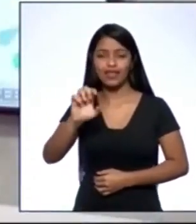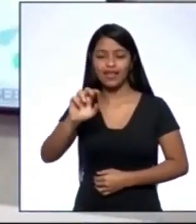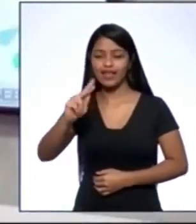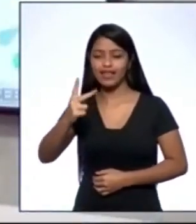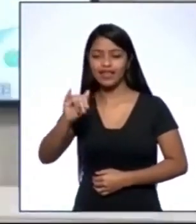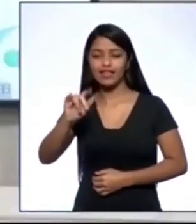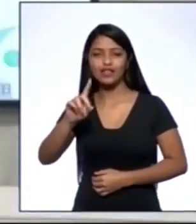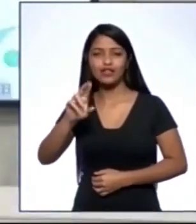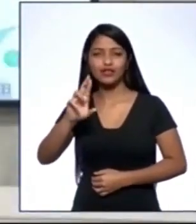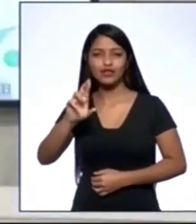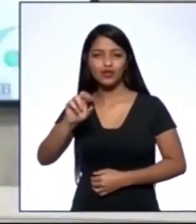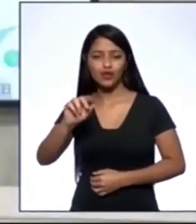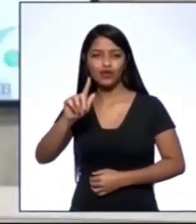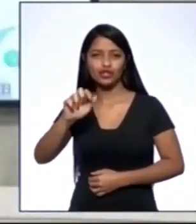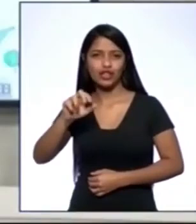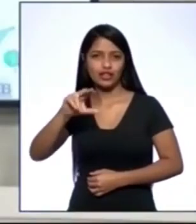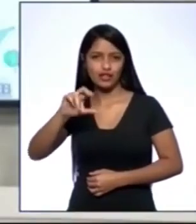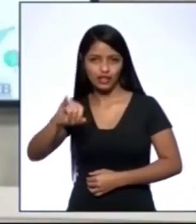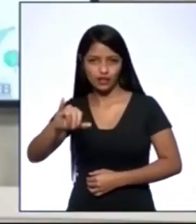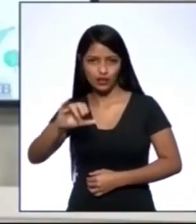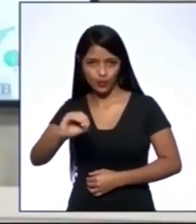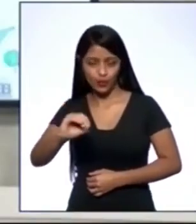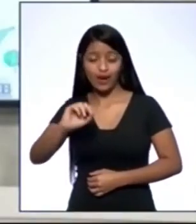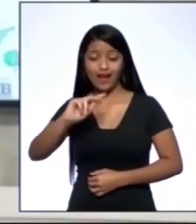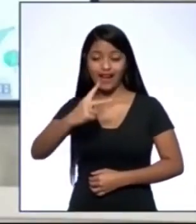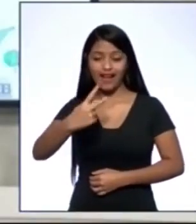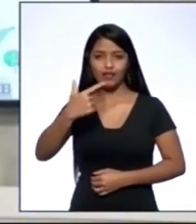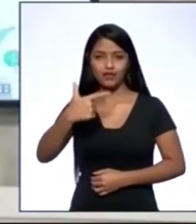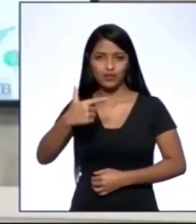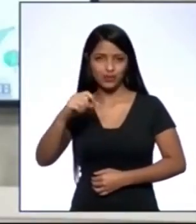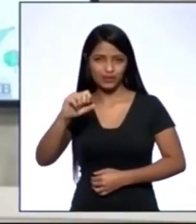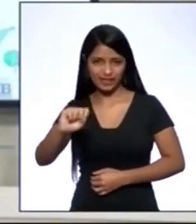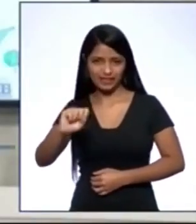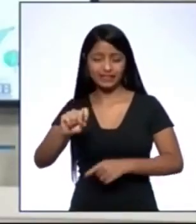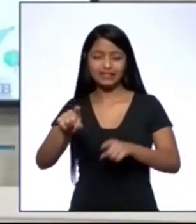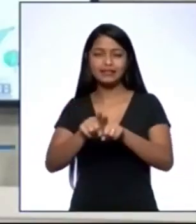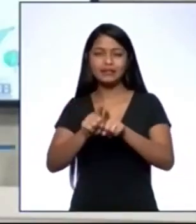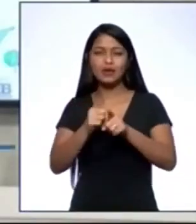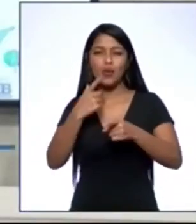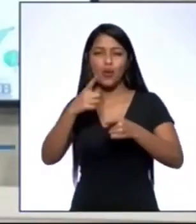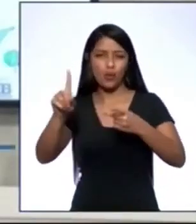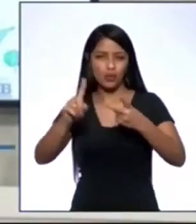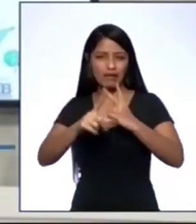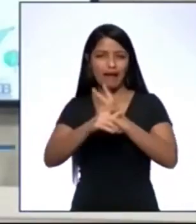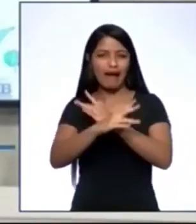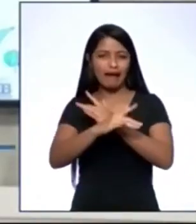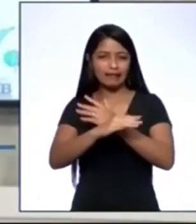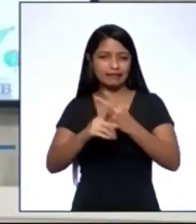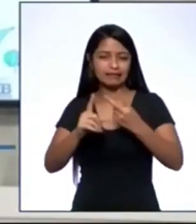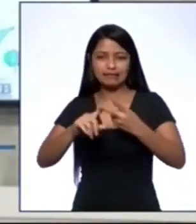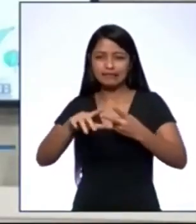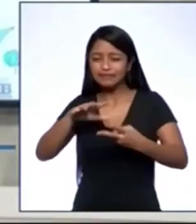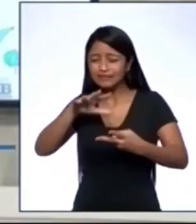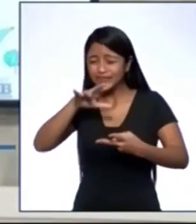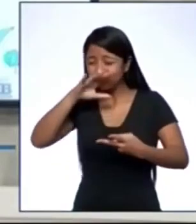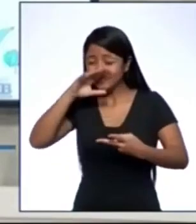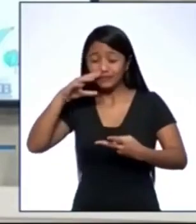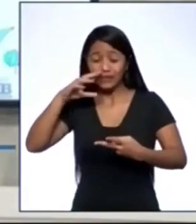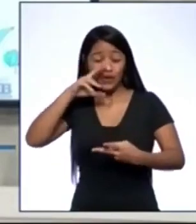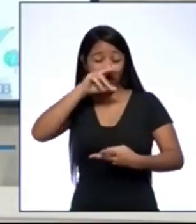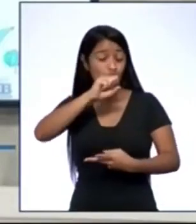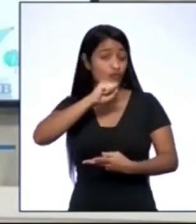ácido sulfídrico, que dá aquele cheiro de forte naquele local, que terminou o processo